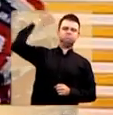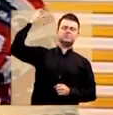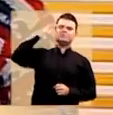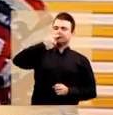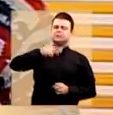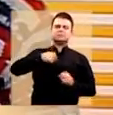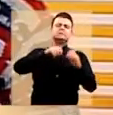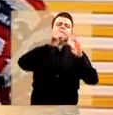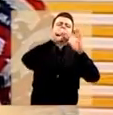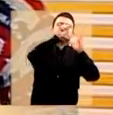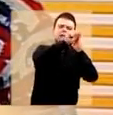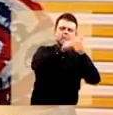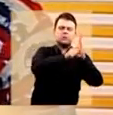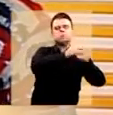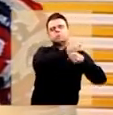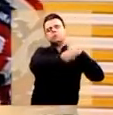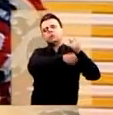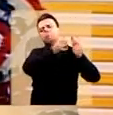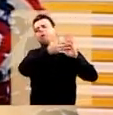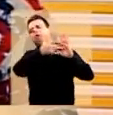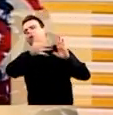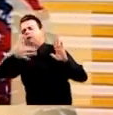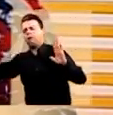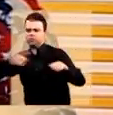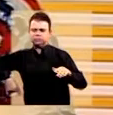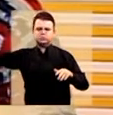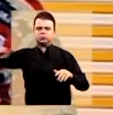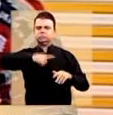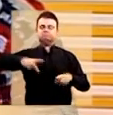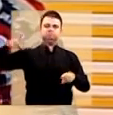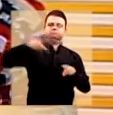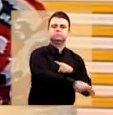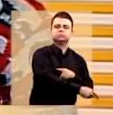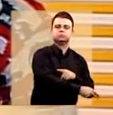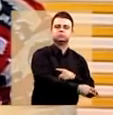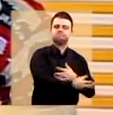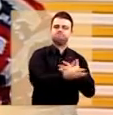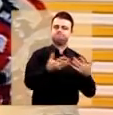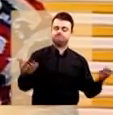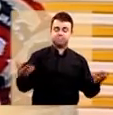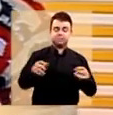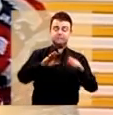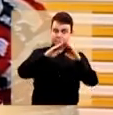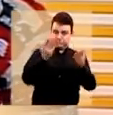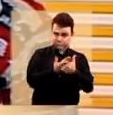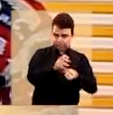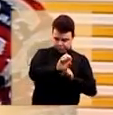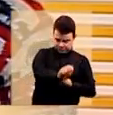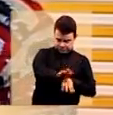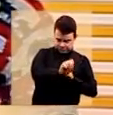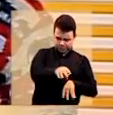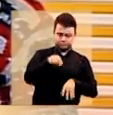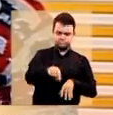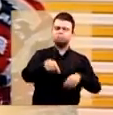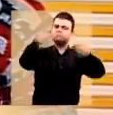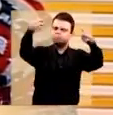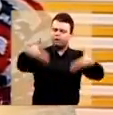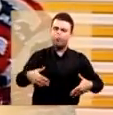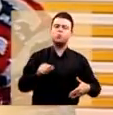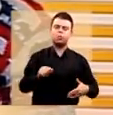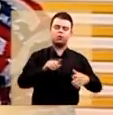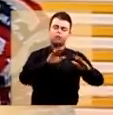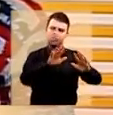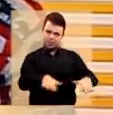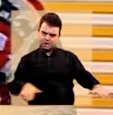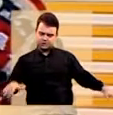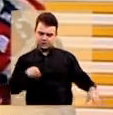negada durante séculos, né? E o papel da educação, da cultura na educação, é isso. A